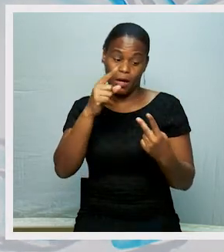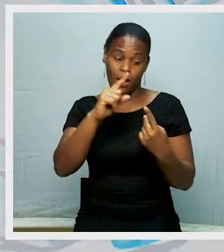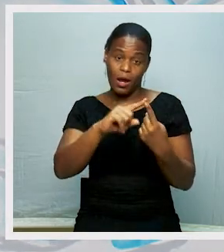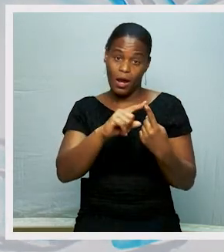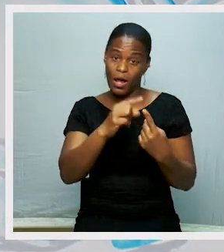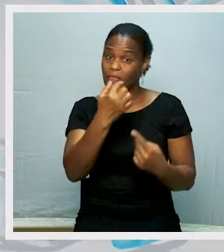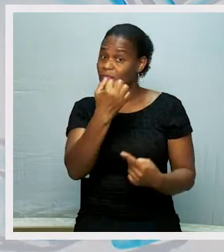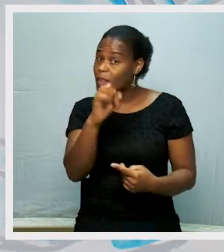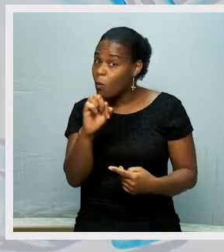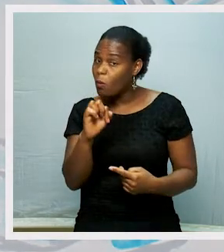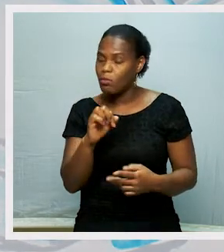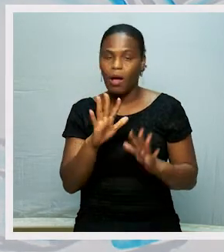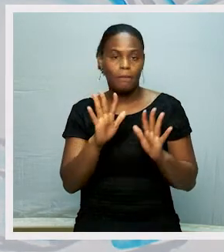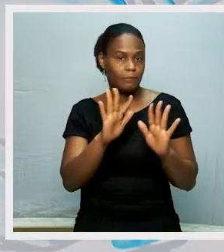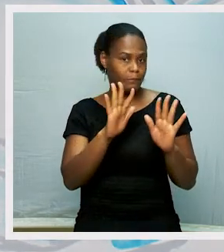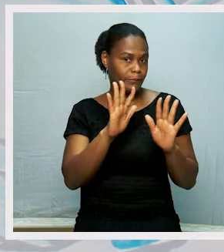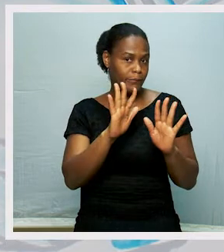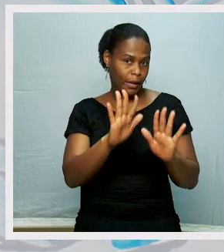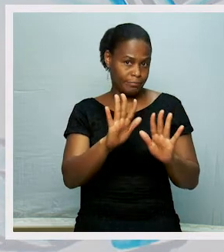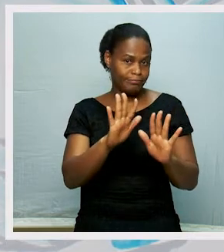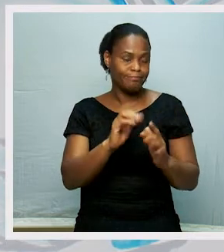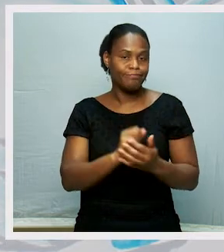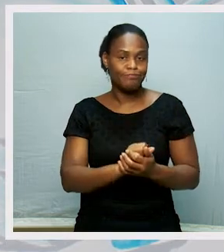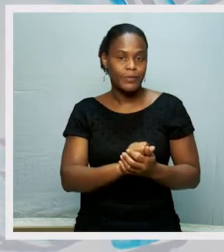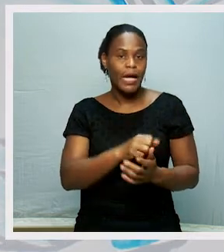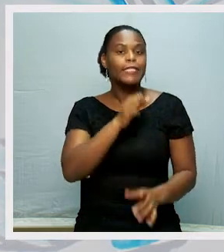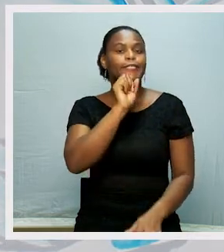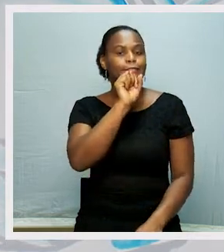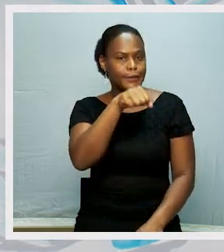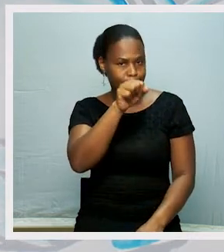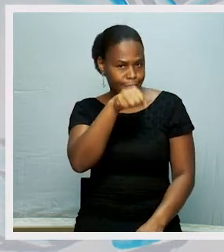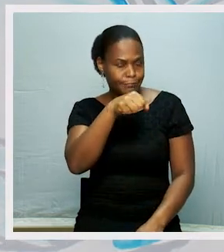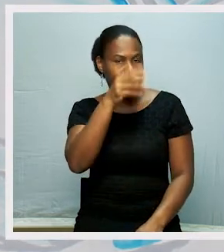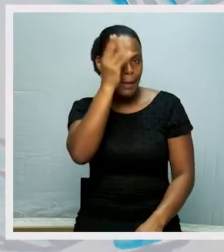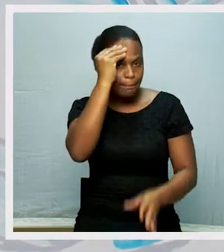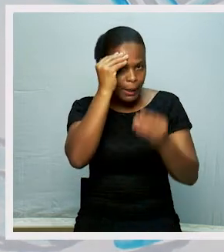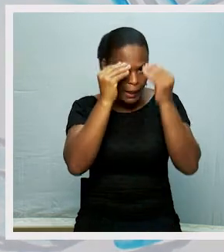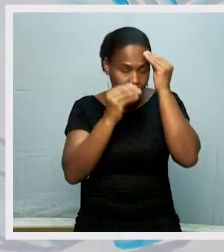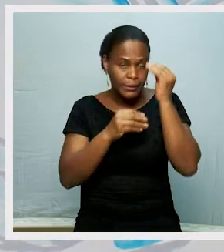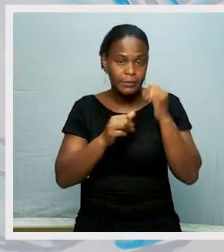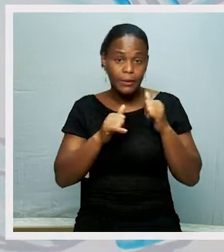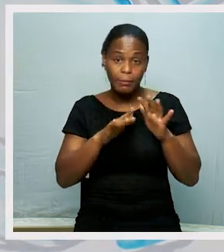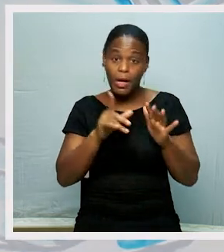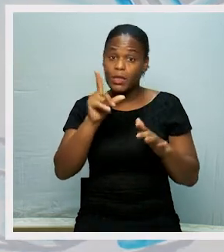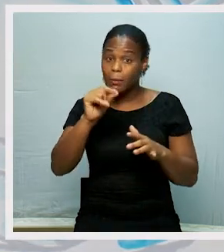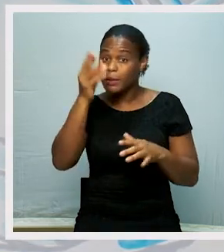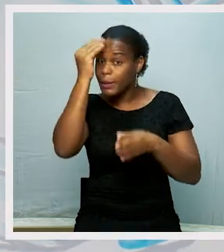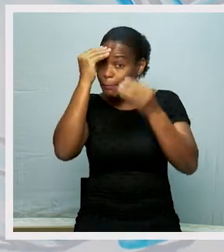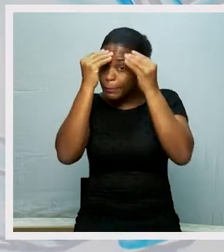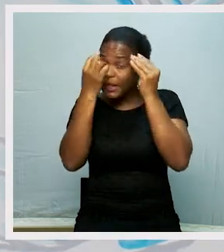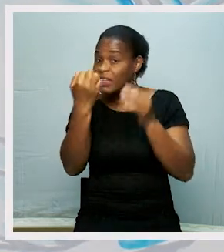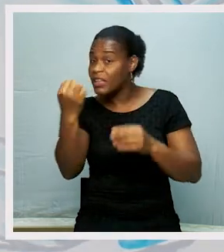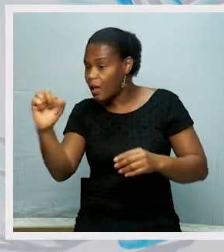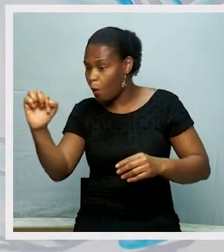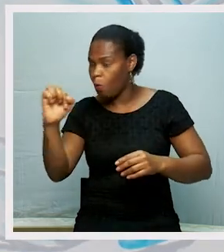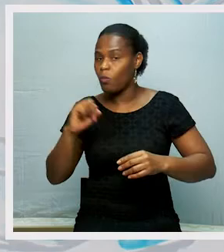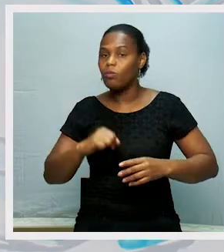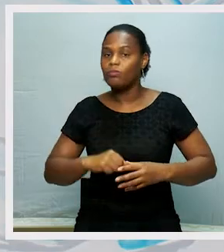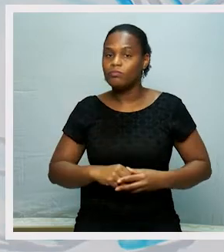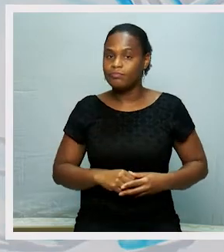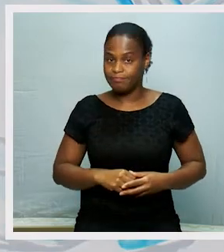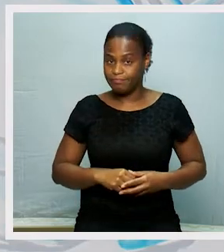não, ou o sim melhor, mas também temos que aprender o não. Por exemplo,